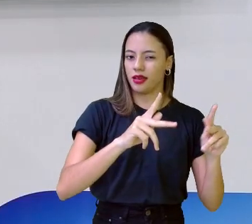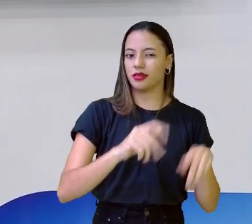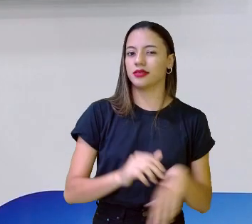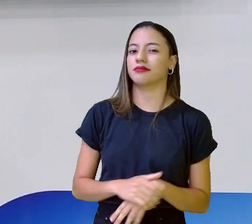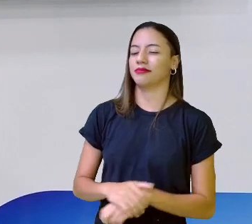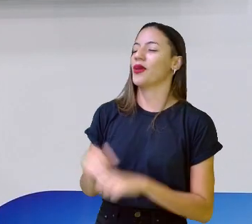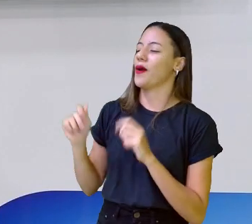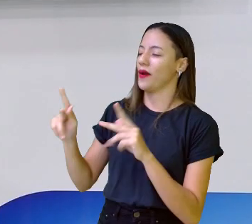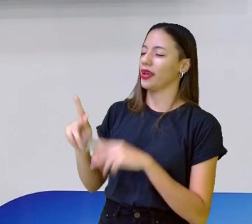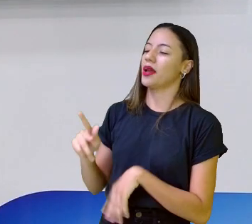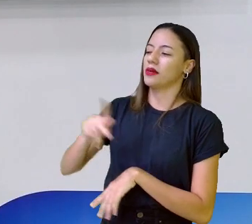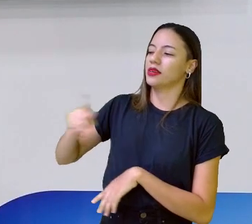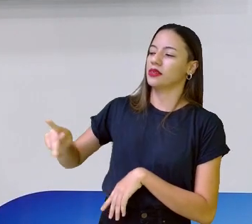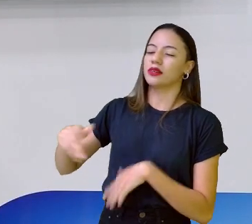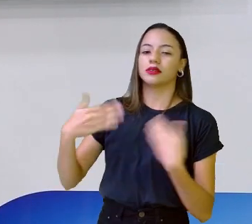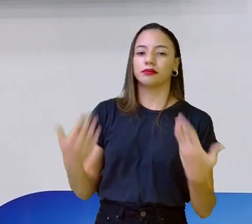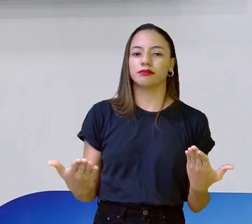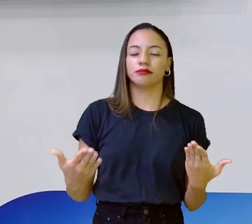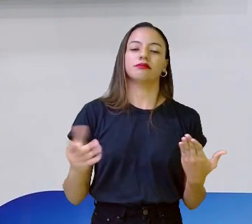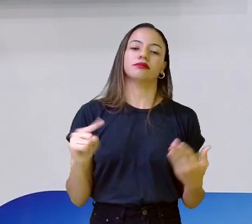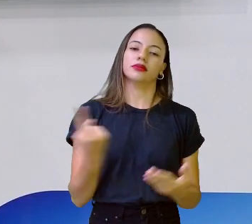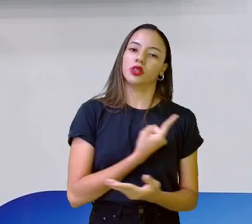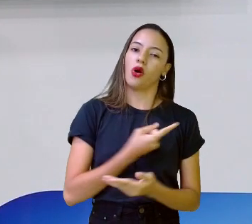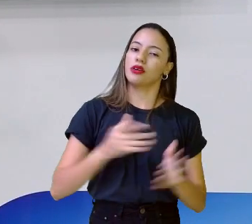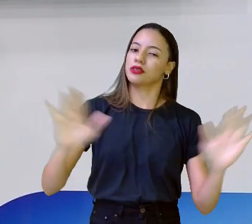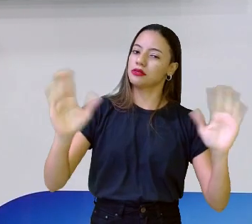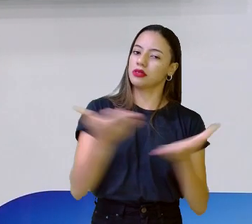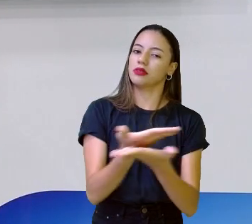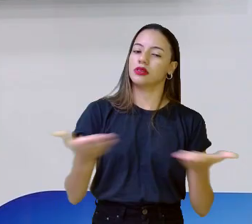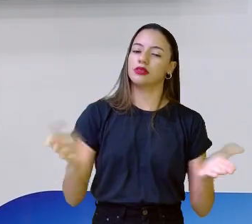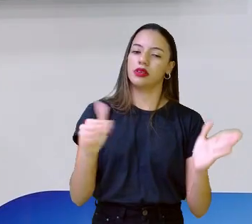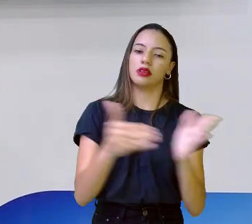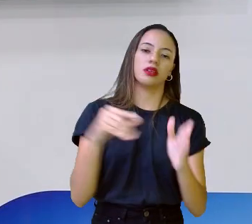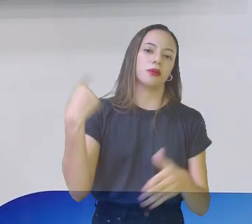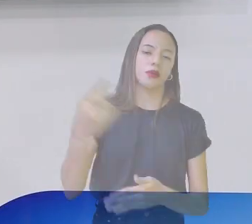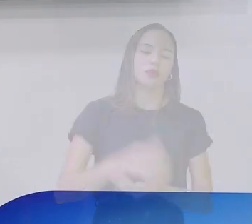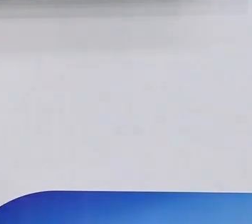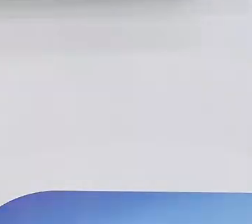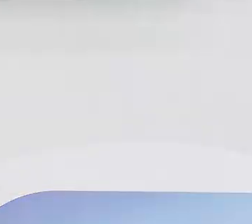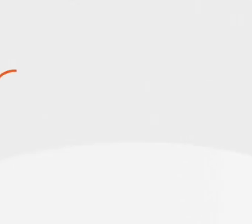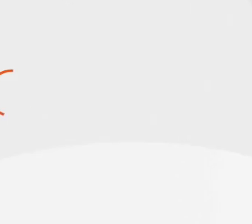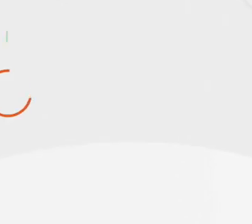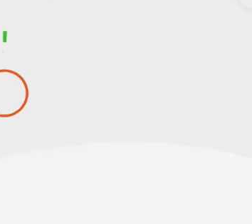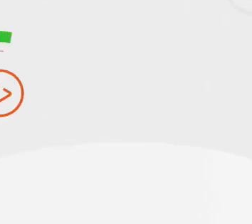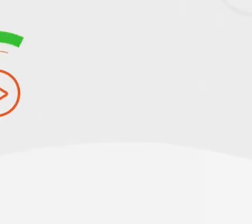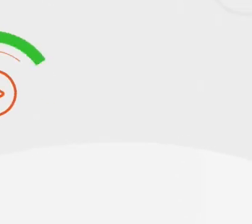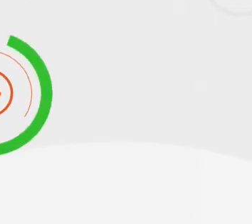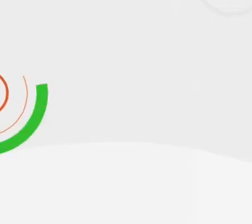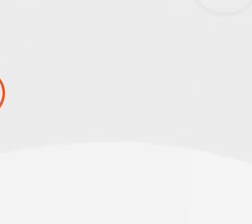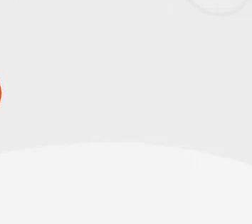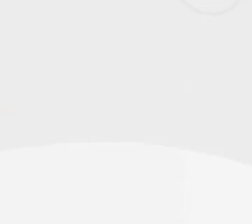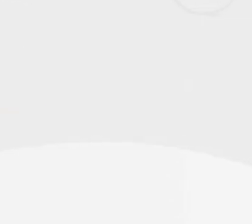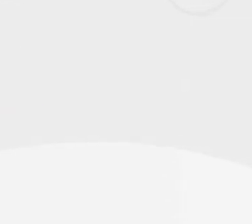Beleza, Carla. Então é isso, pessoal. Nós nos despedimos e até a próxima. Até a próxima, pessoal.